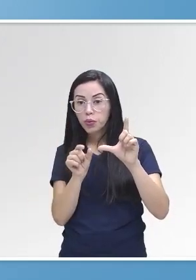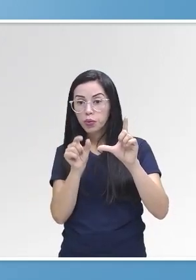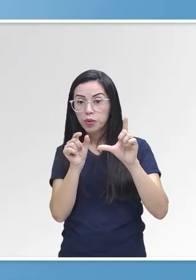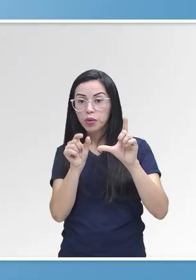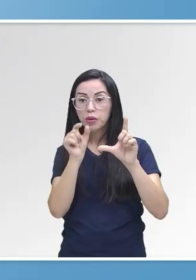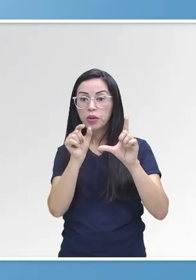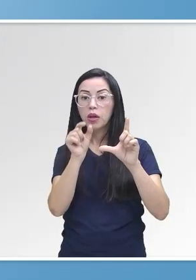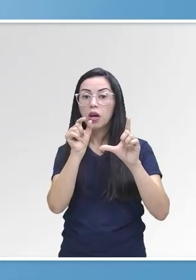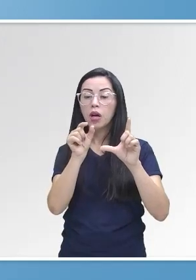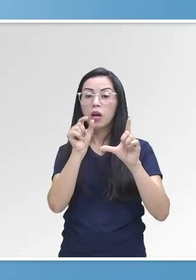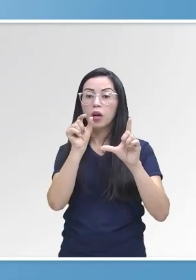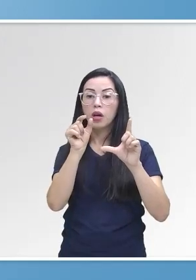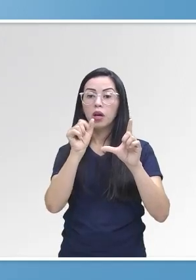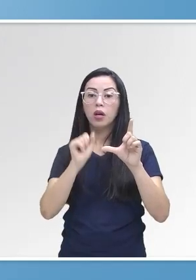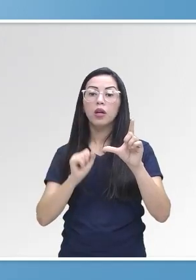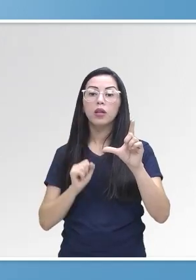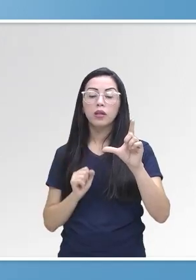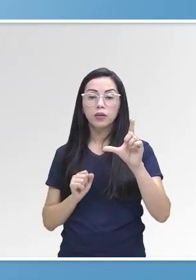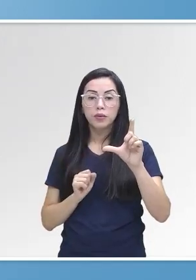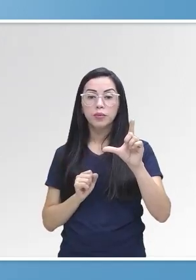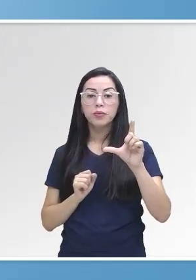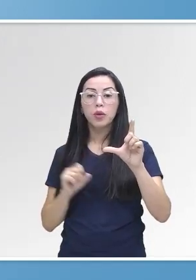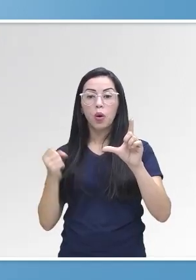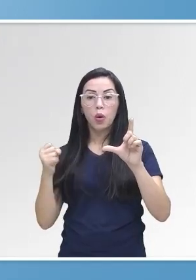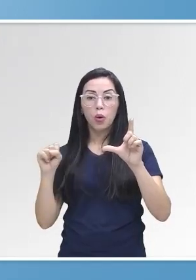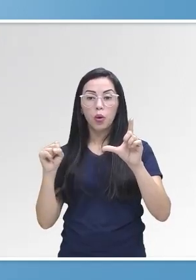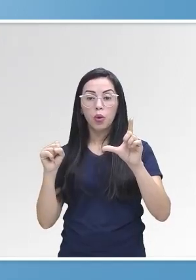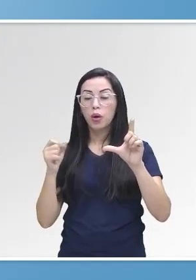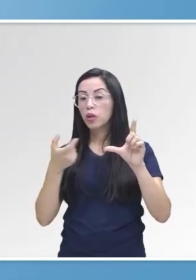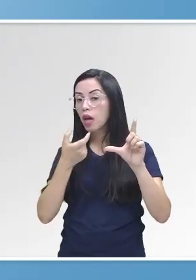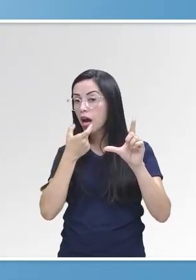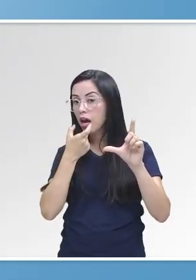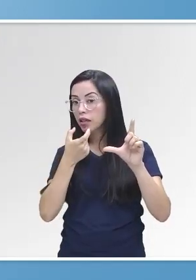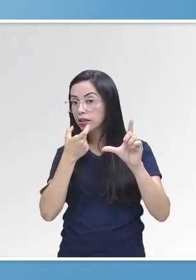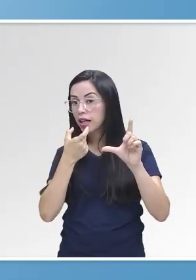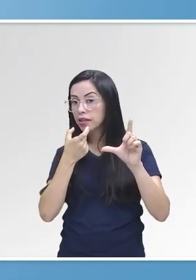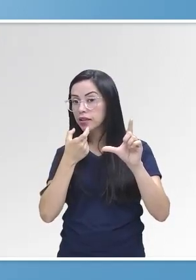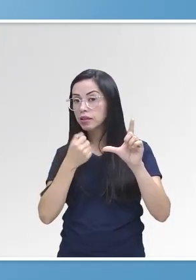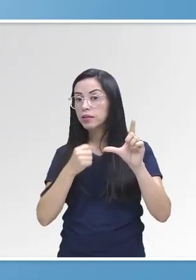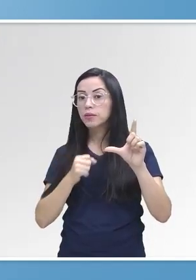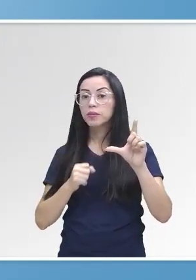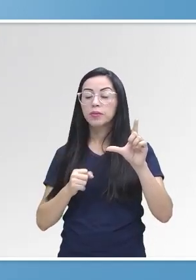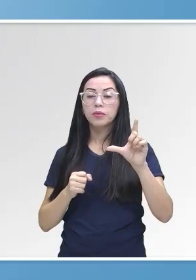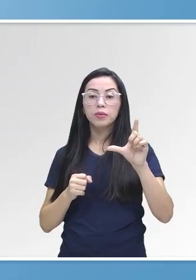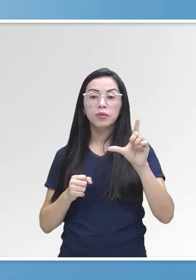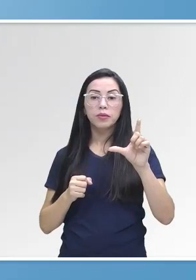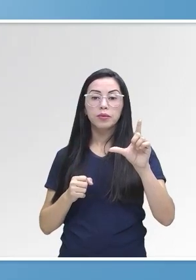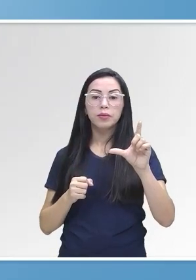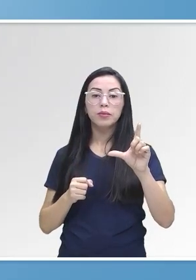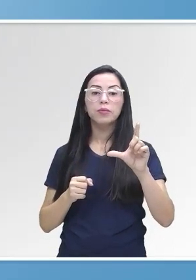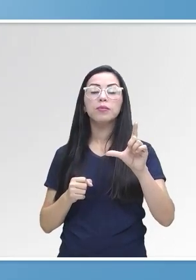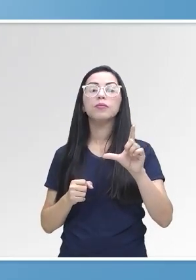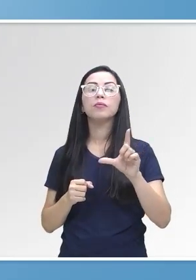mamãe do Sandra comprou 2 3 4 5